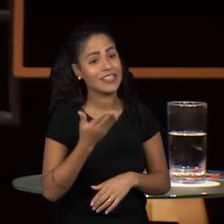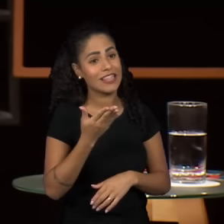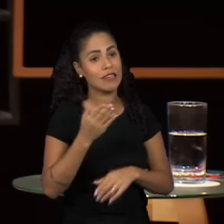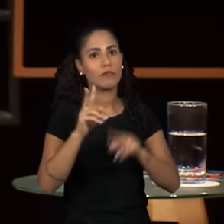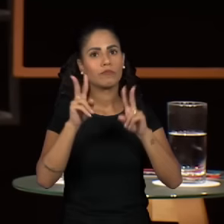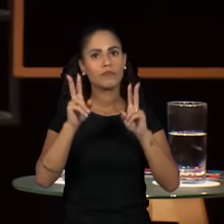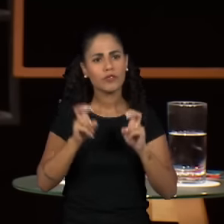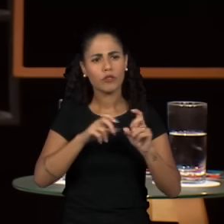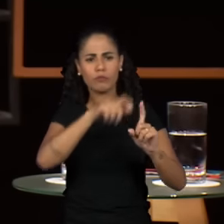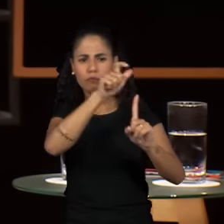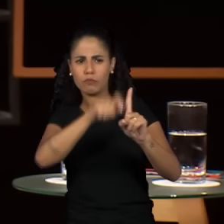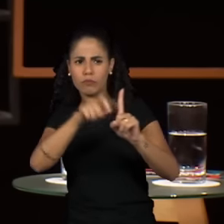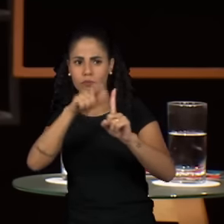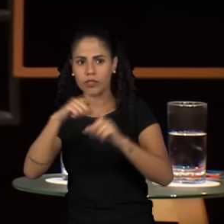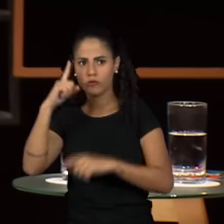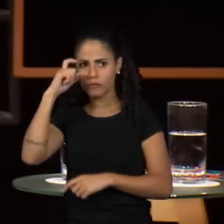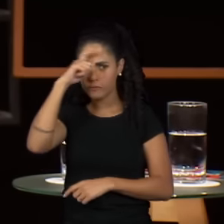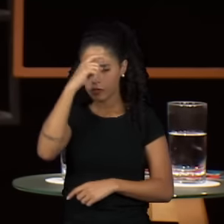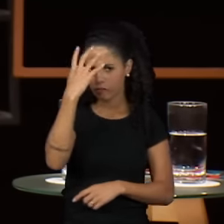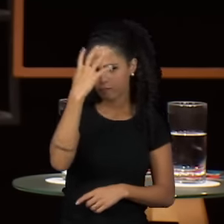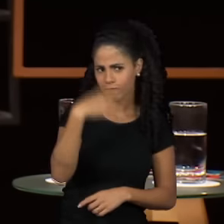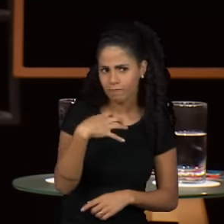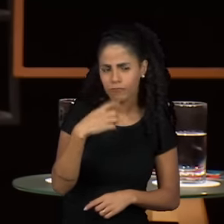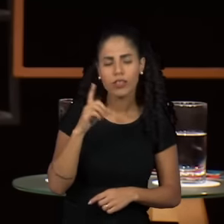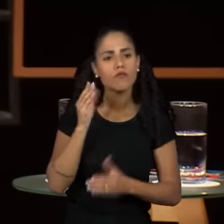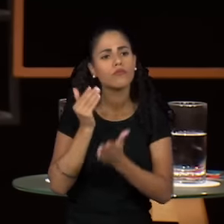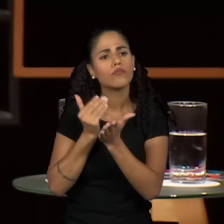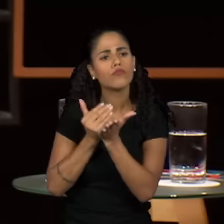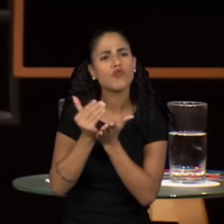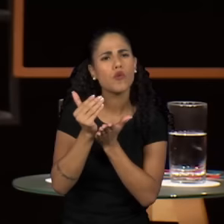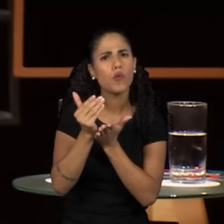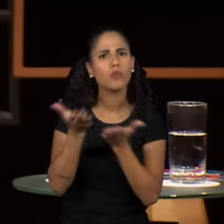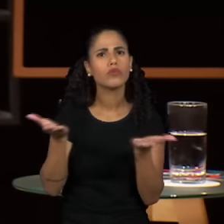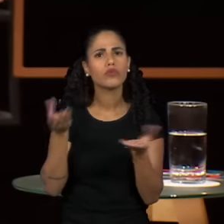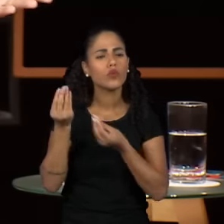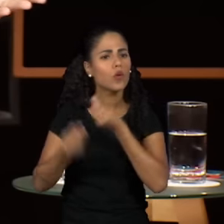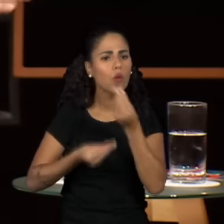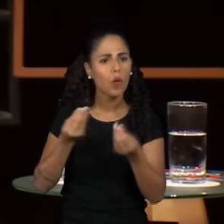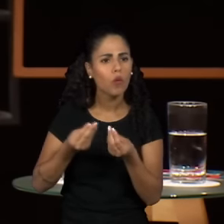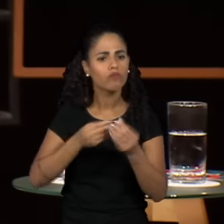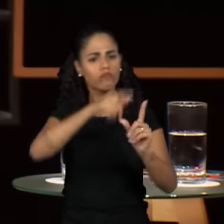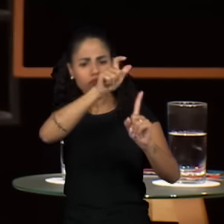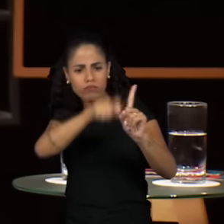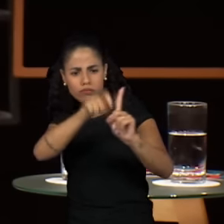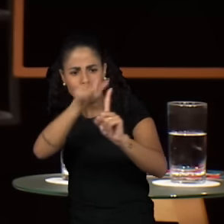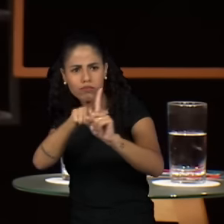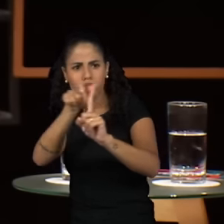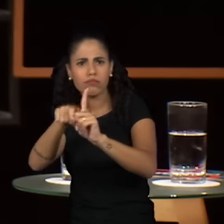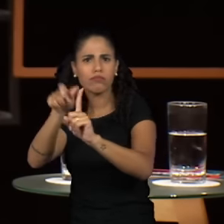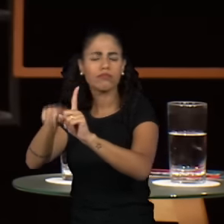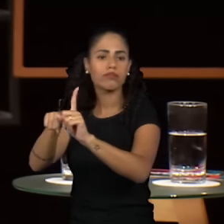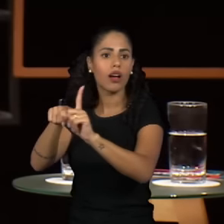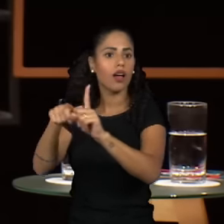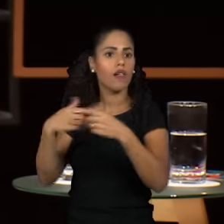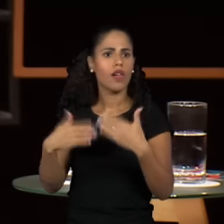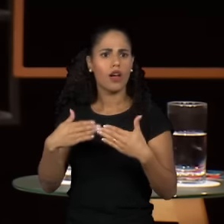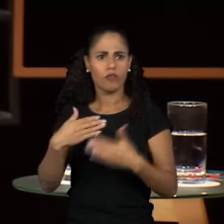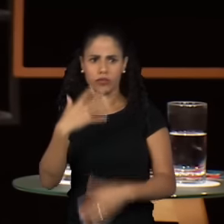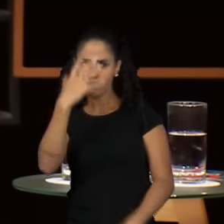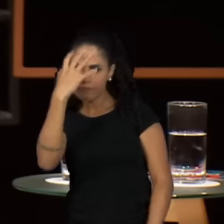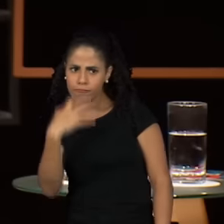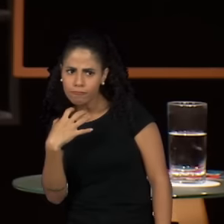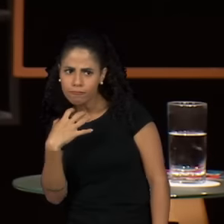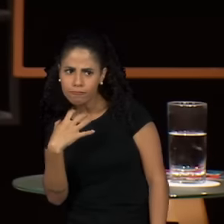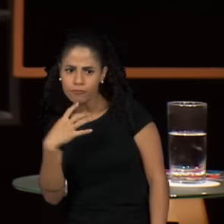de papéis dramáticos. Todo o teu começo de carreira foi em cima de papéis predominantemente, pelo menos, dramáticos,